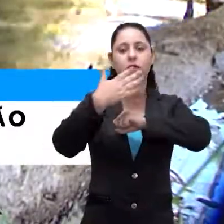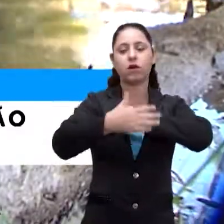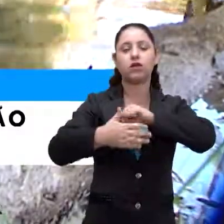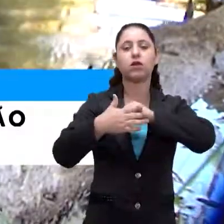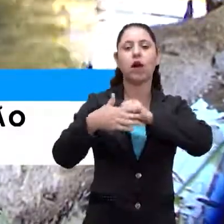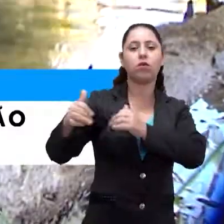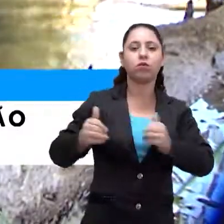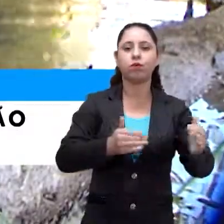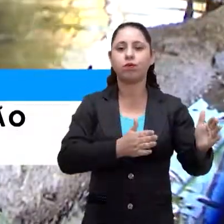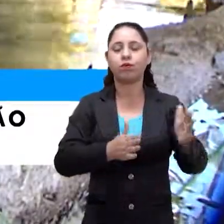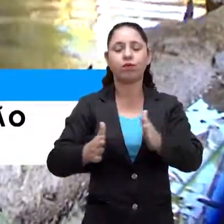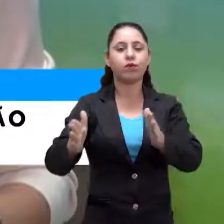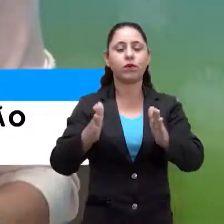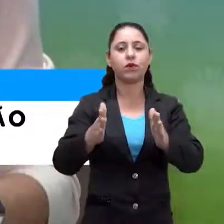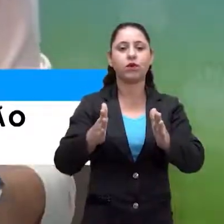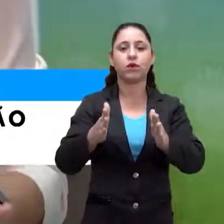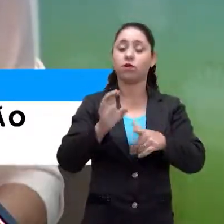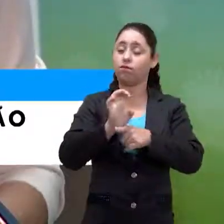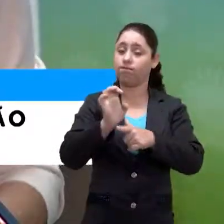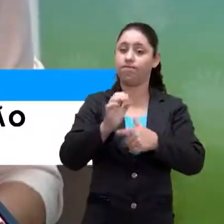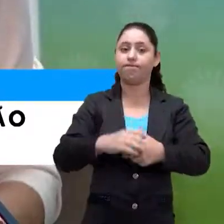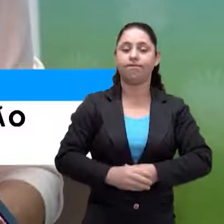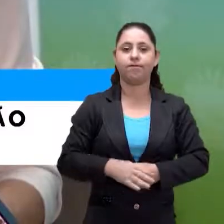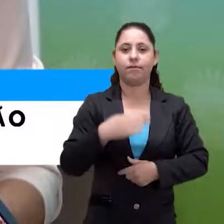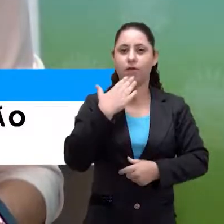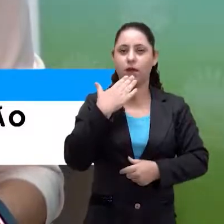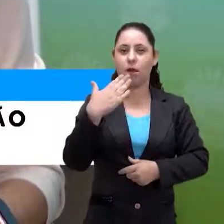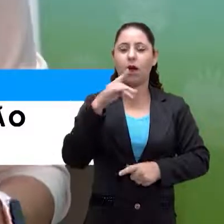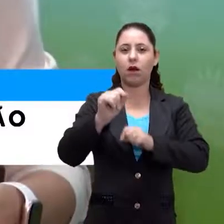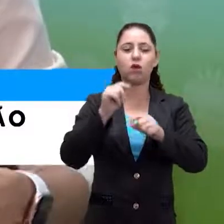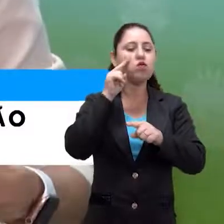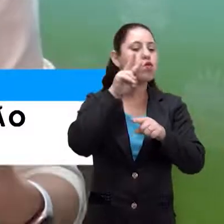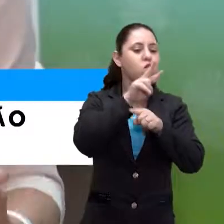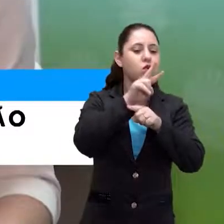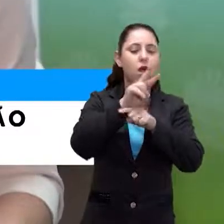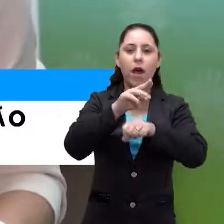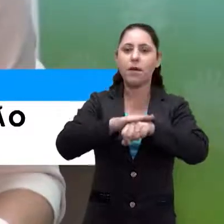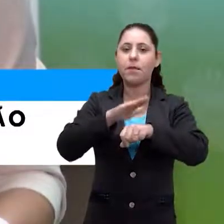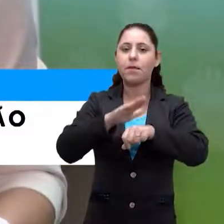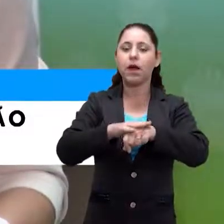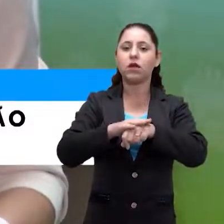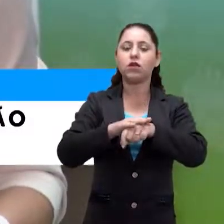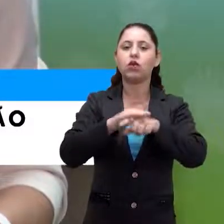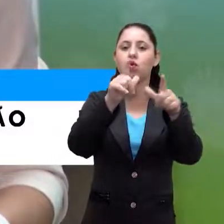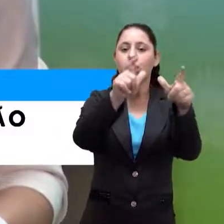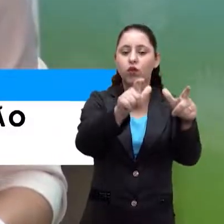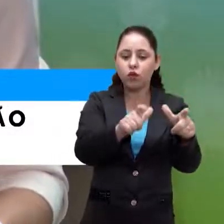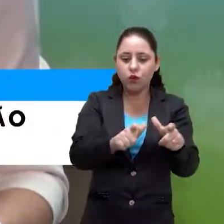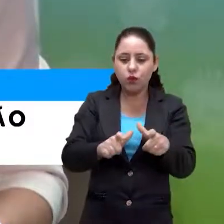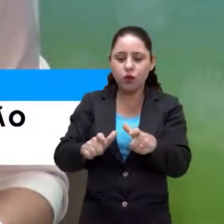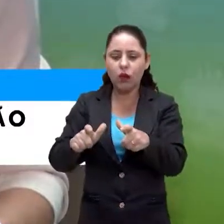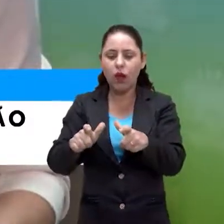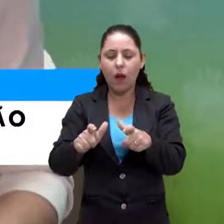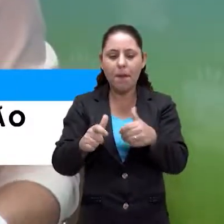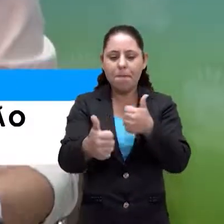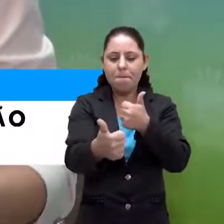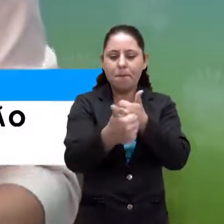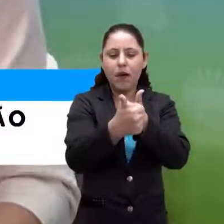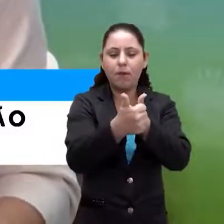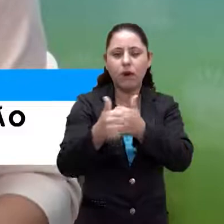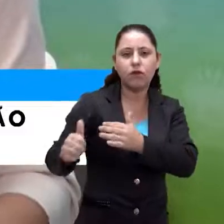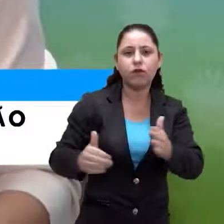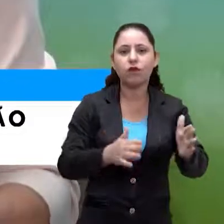principais rios do estado. A solicitação para o monitoramento mais ativo das ocupações instaladas às margens do